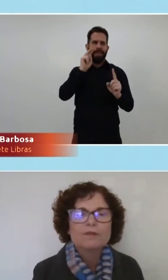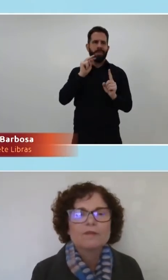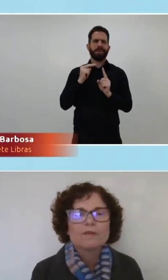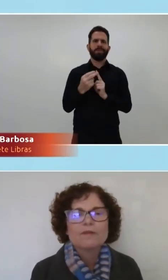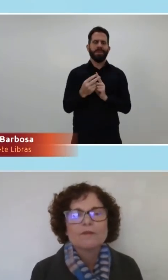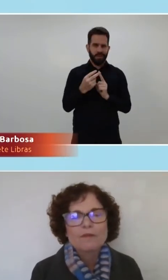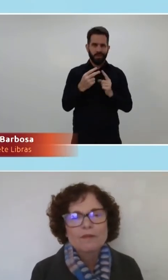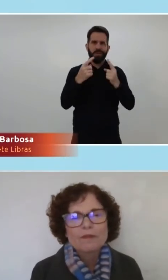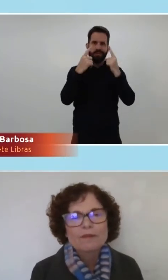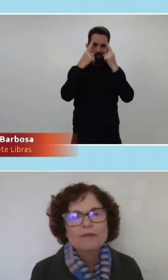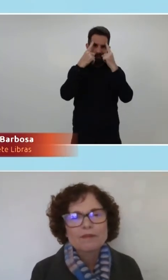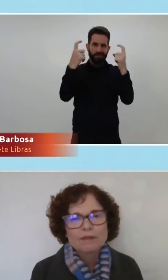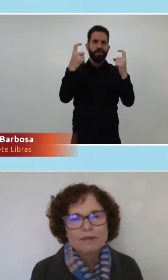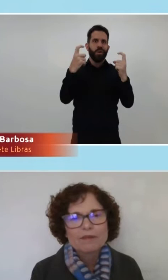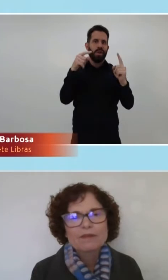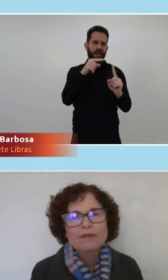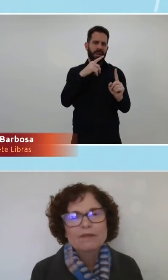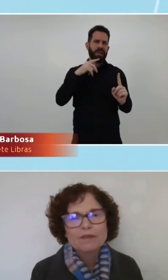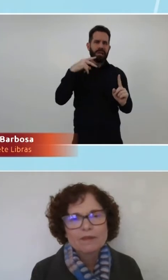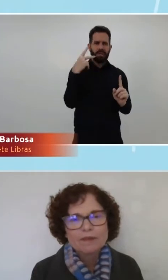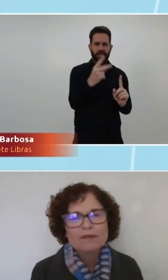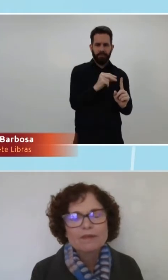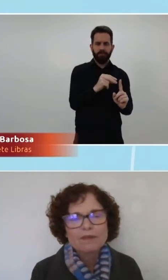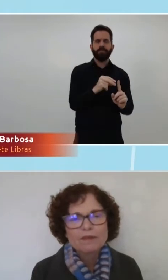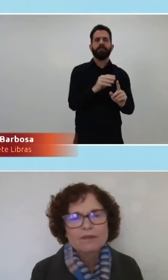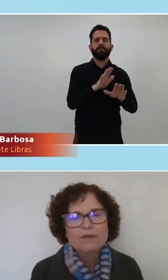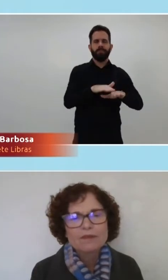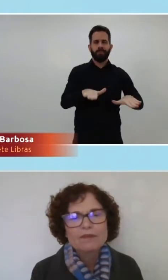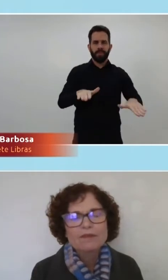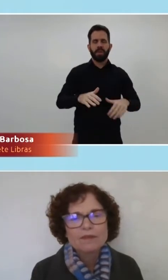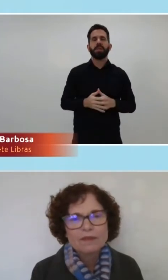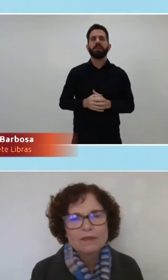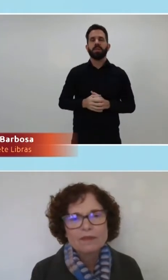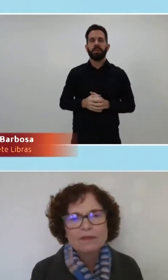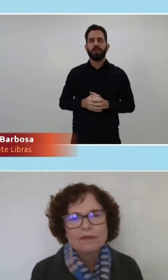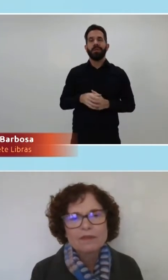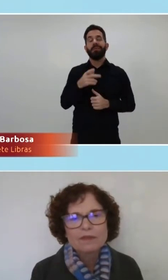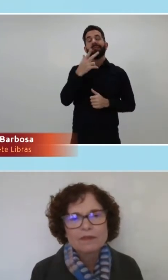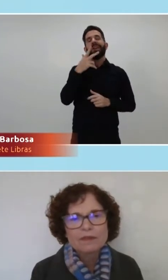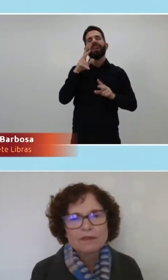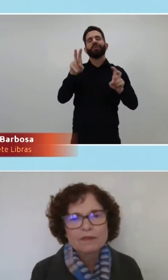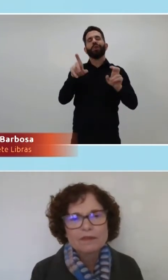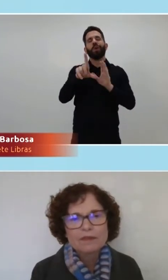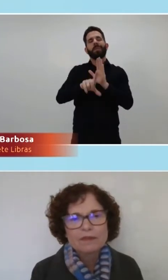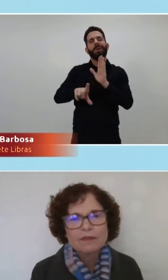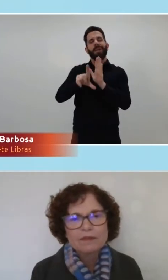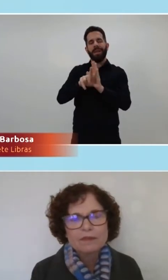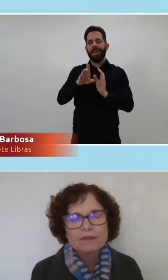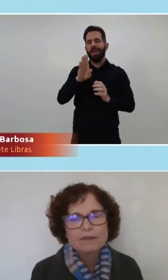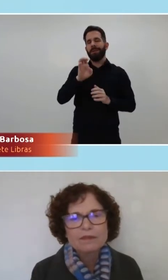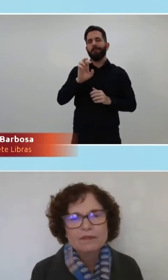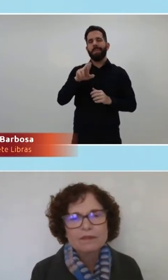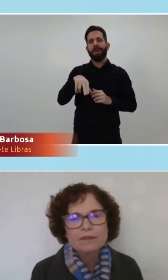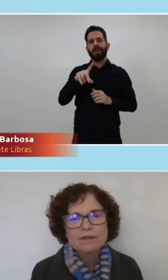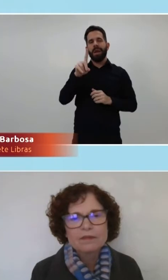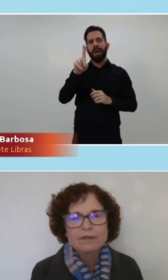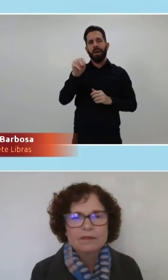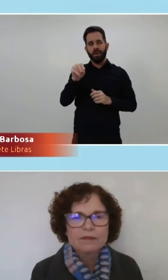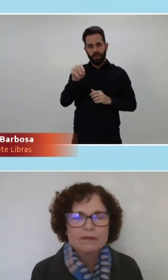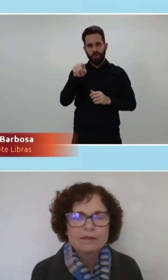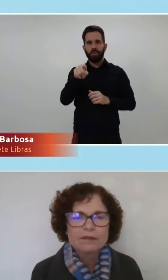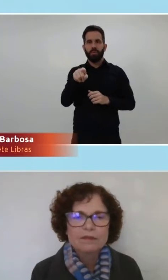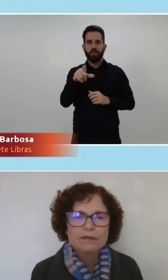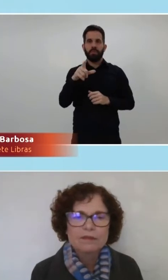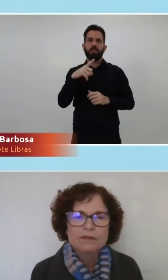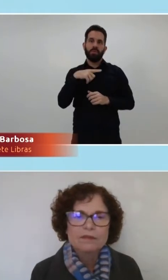Menino Bernardo, né, que garante proteção à criança e ao adolescente, né, e pretende também prevenir esses